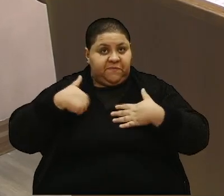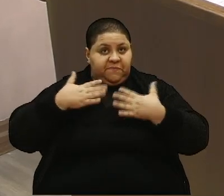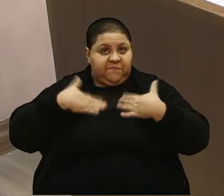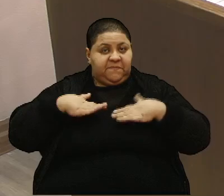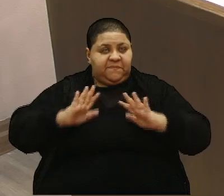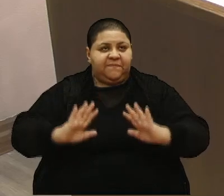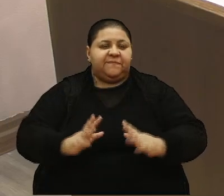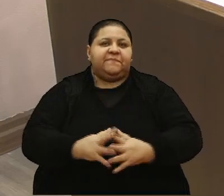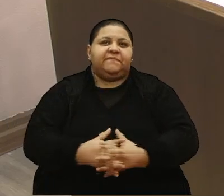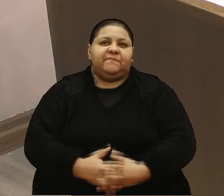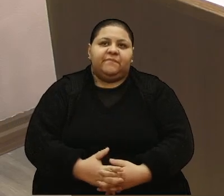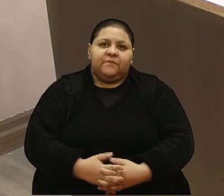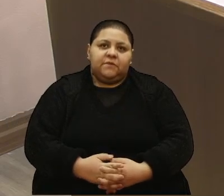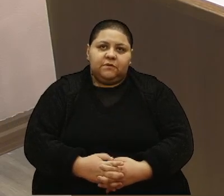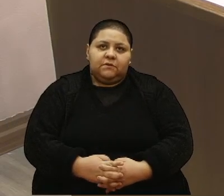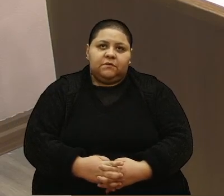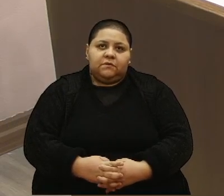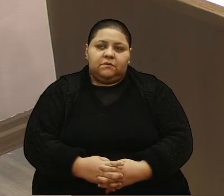Vamos lá.